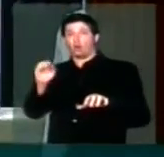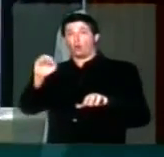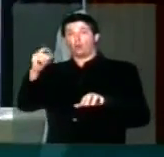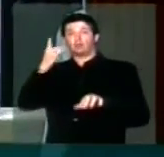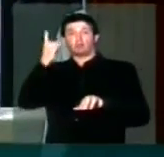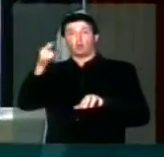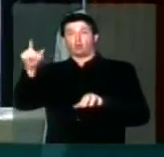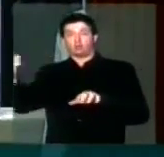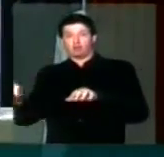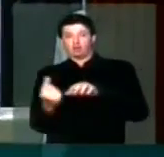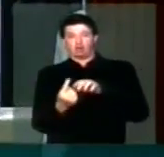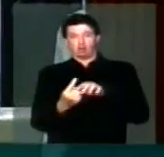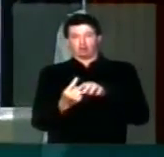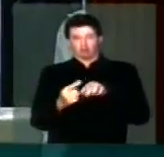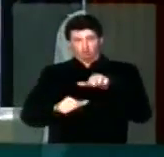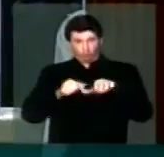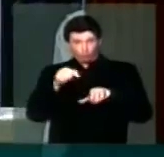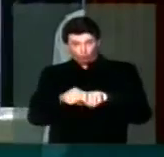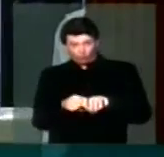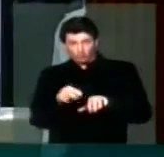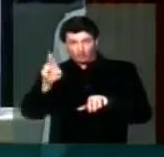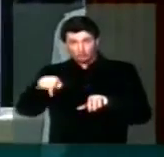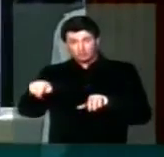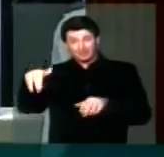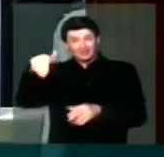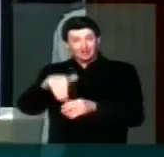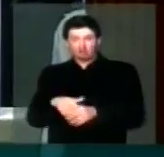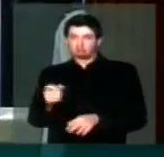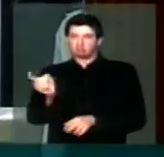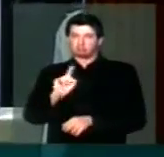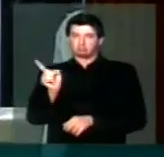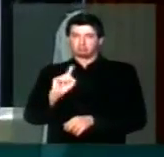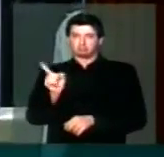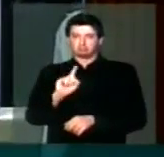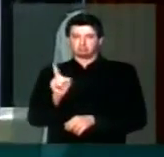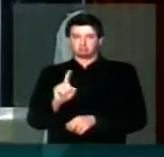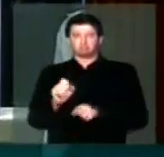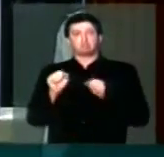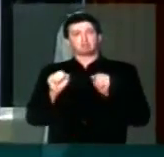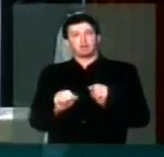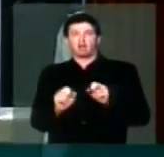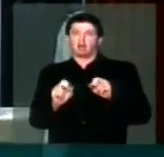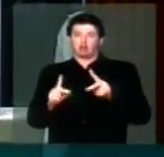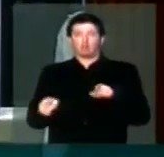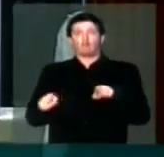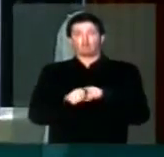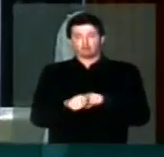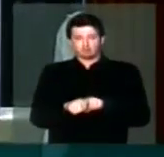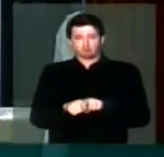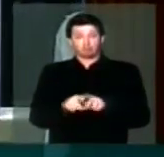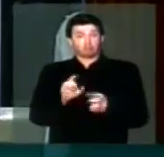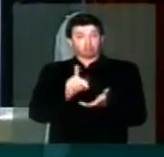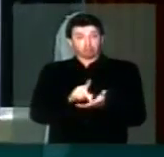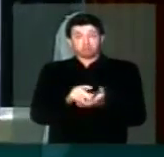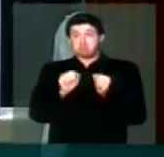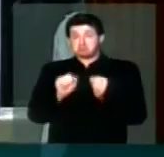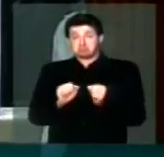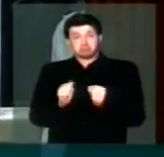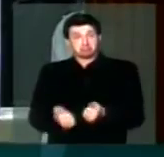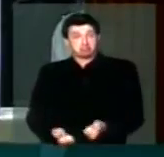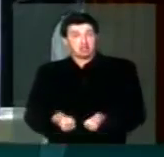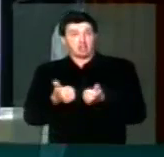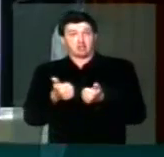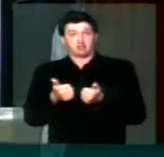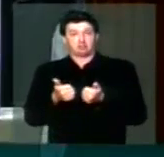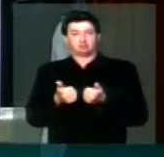parlamentar de um outro partido, não vai mudar o resultado das urnas. Pode haver realmente uma fusão, é legítimo, é